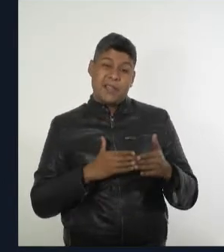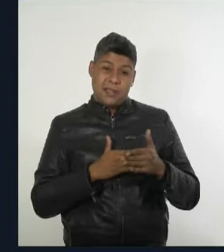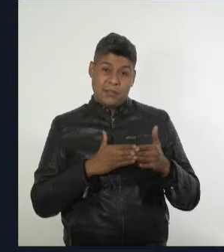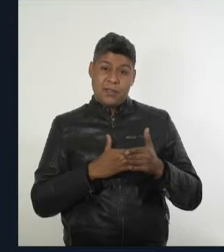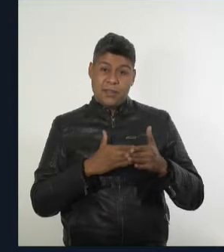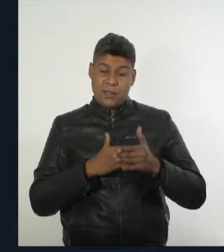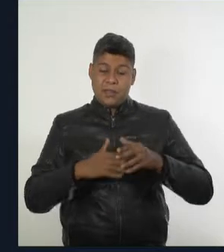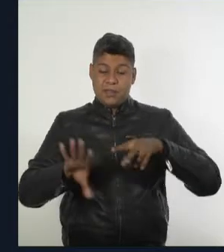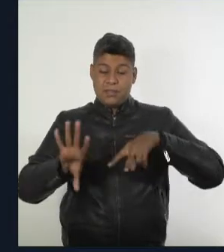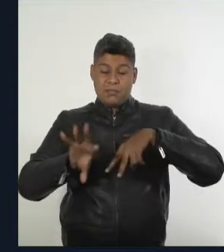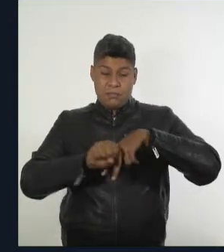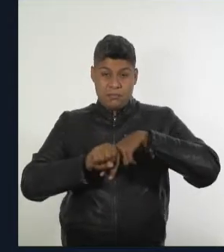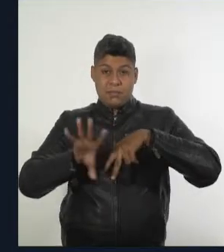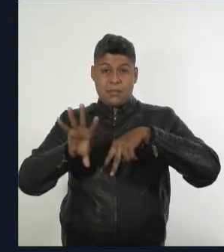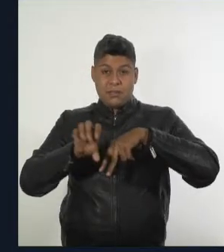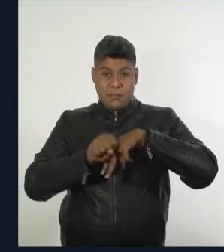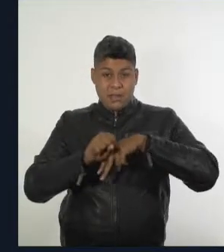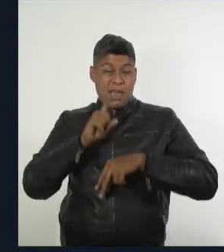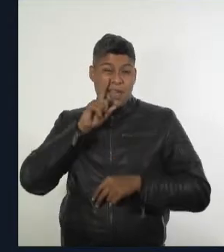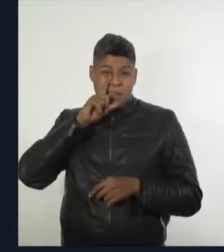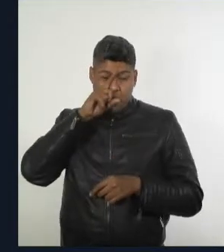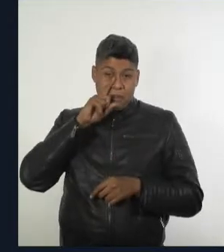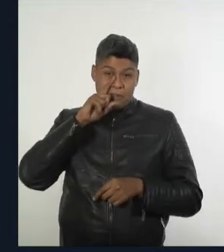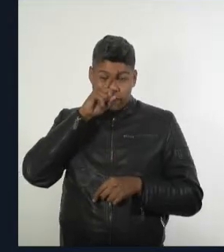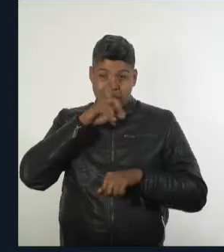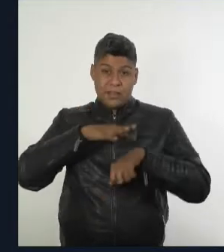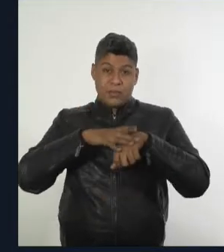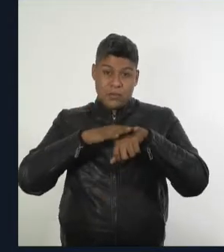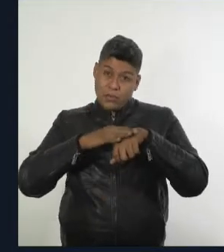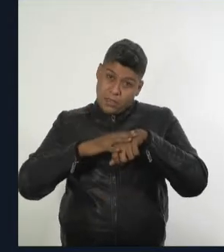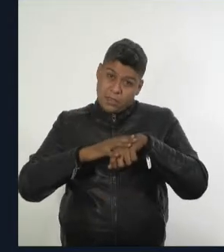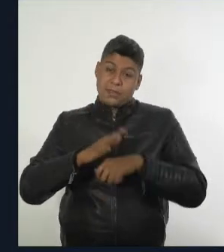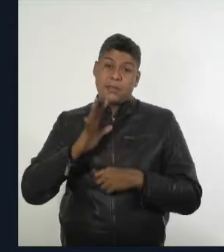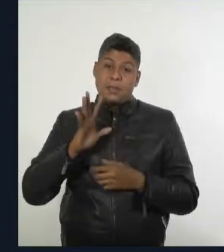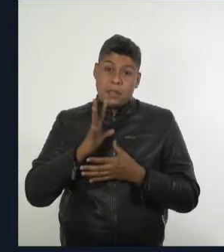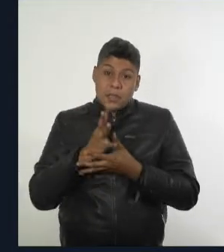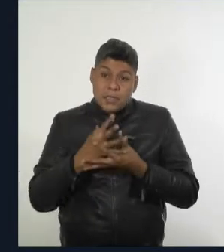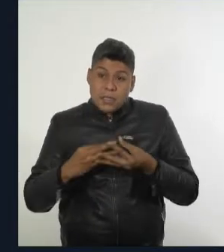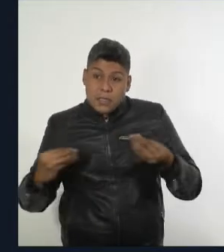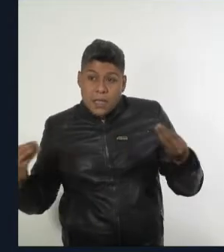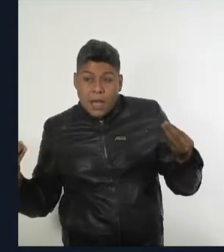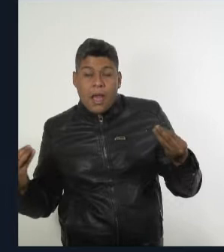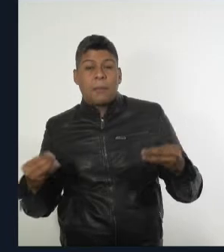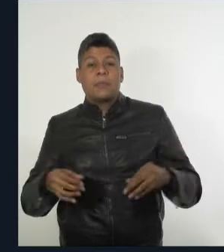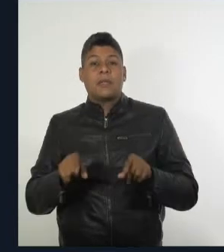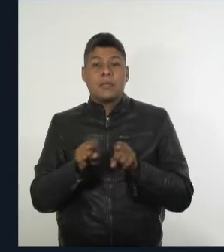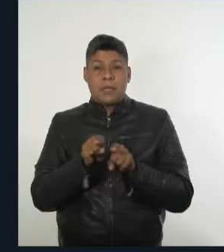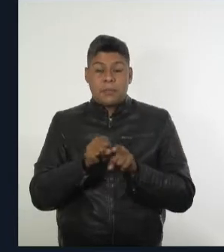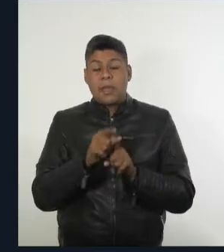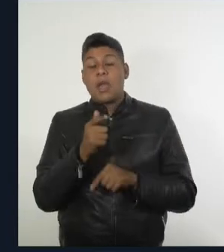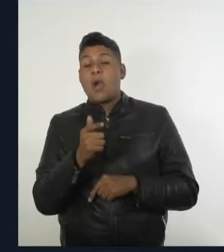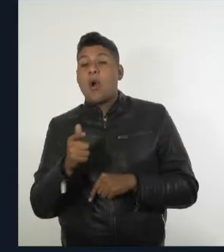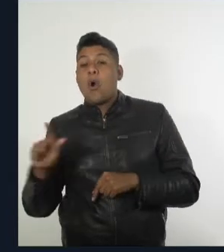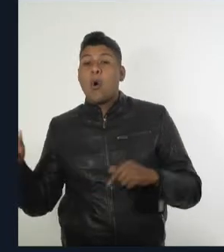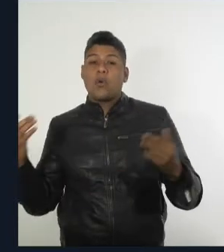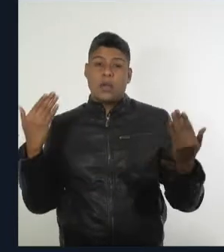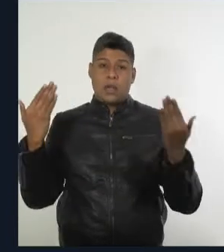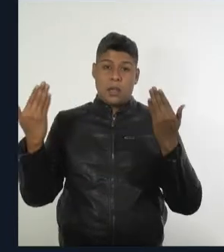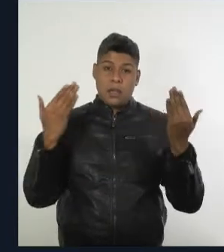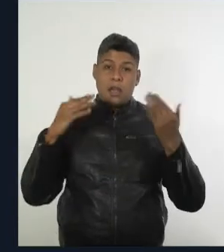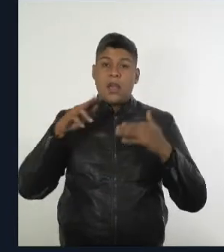sua transmissibilidade, gravidade da doença e potencial de escape imunológico em relação a outras variantes